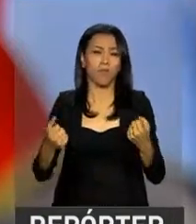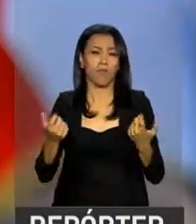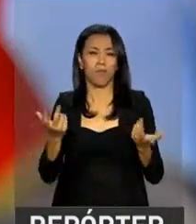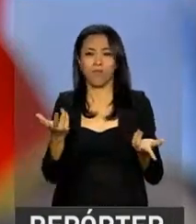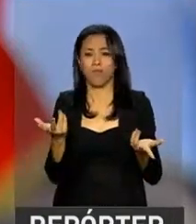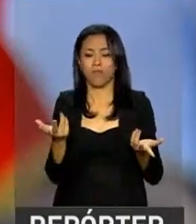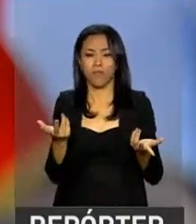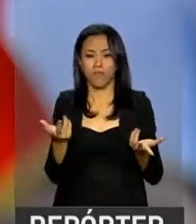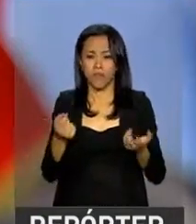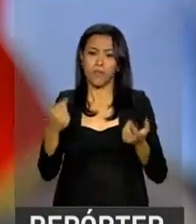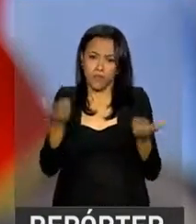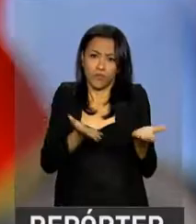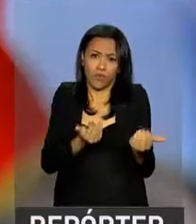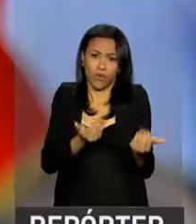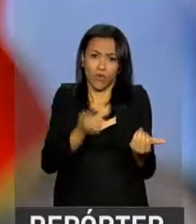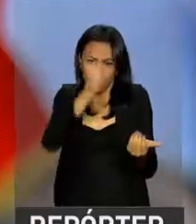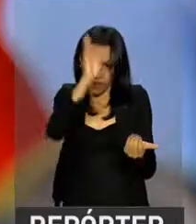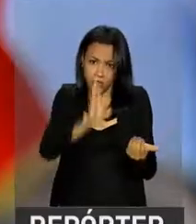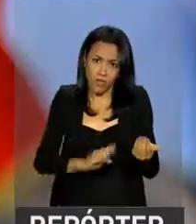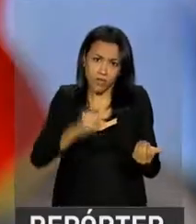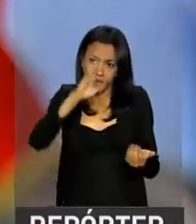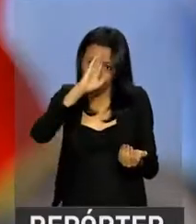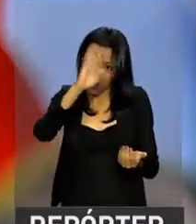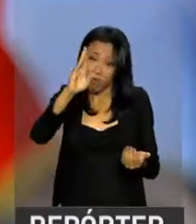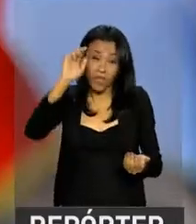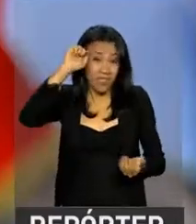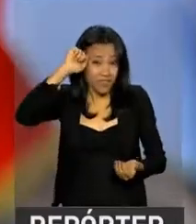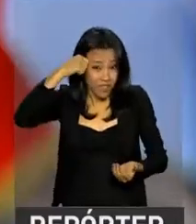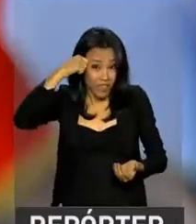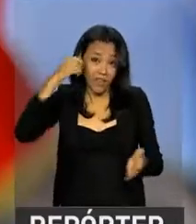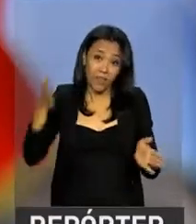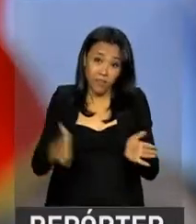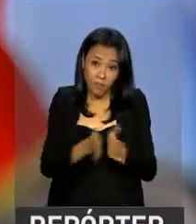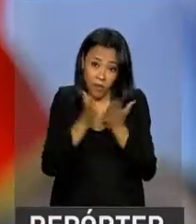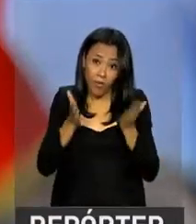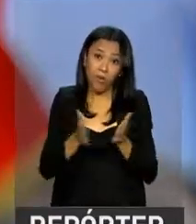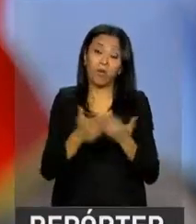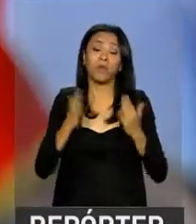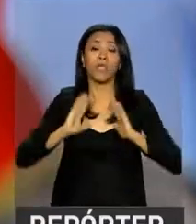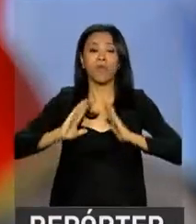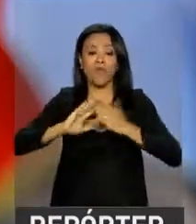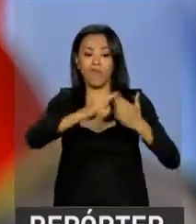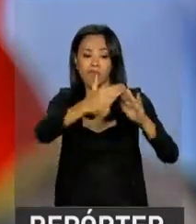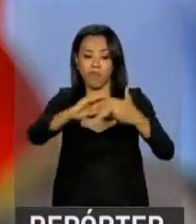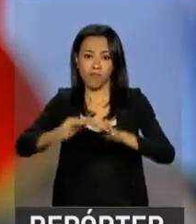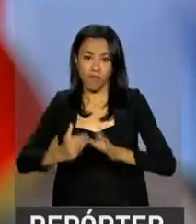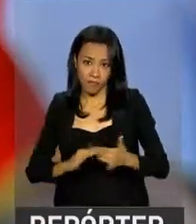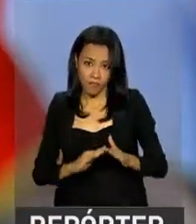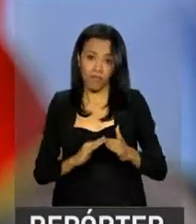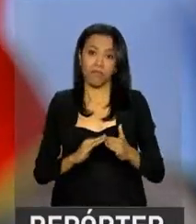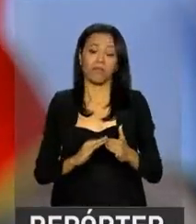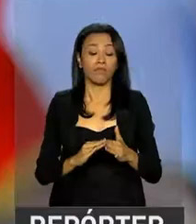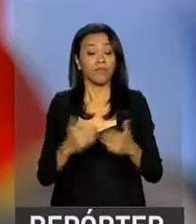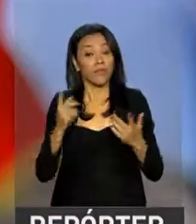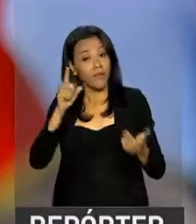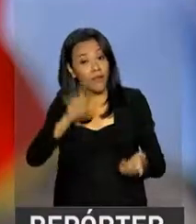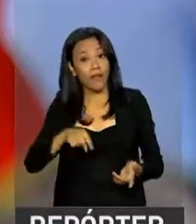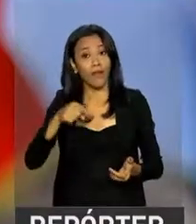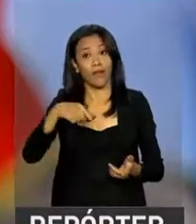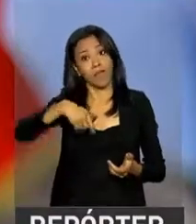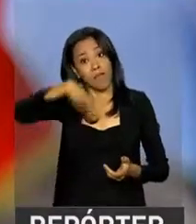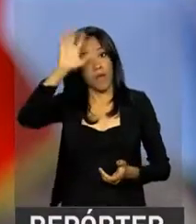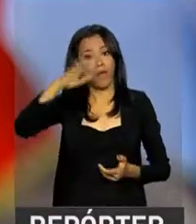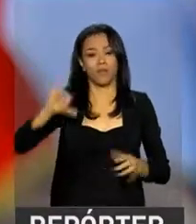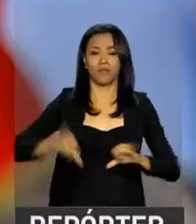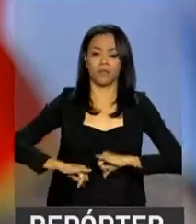juventude brasileira principalmente da juventude preta pobre e da periferia que em via de regra é a população mais